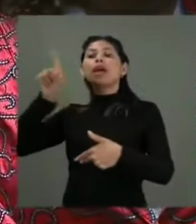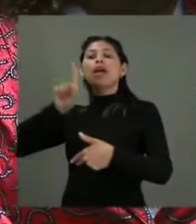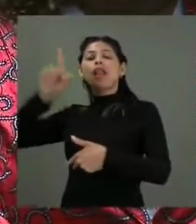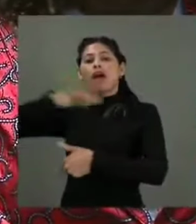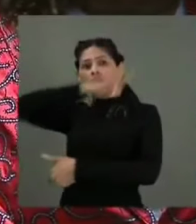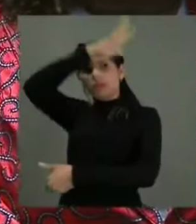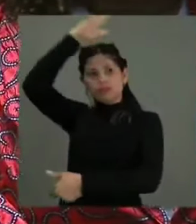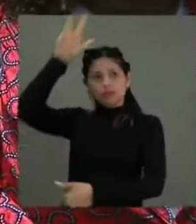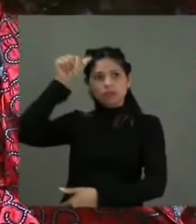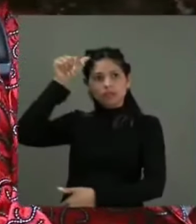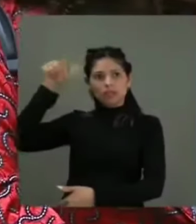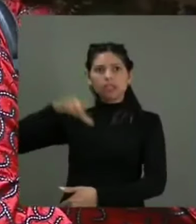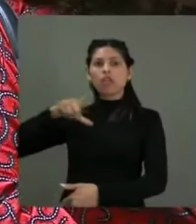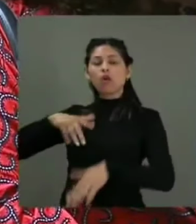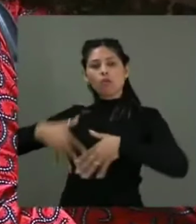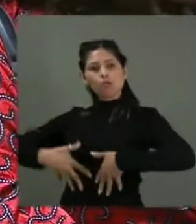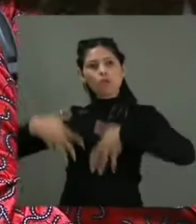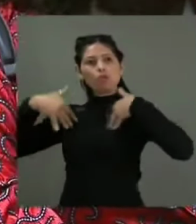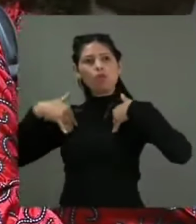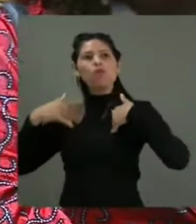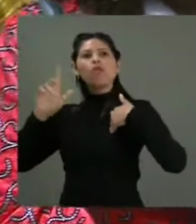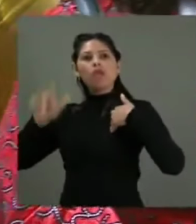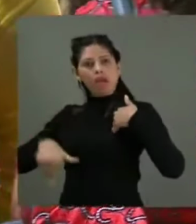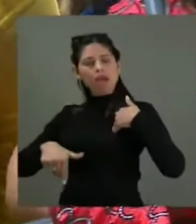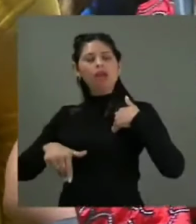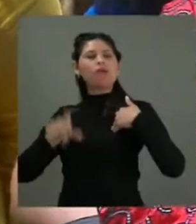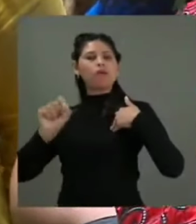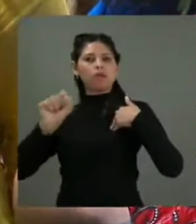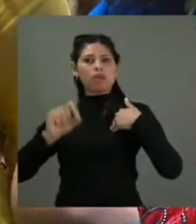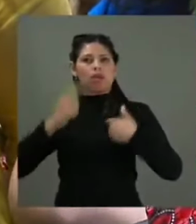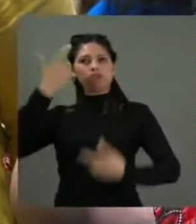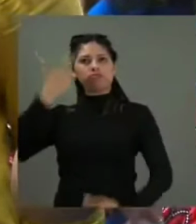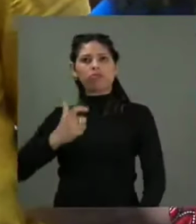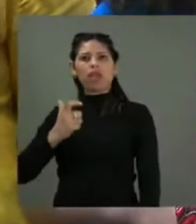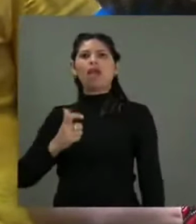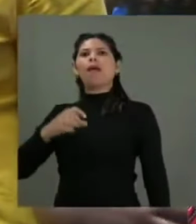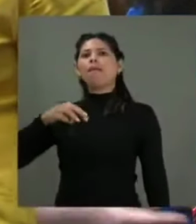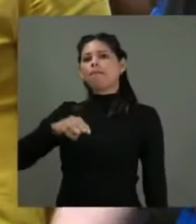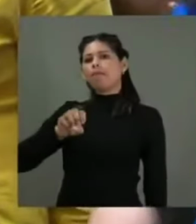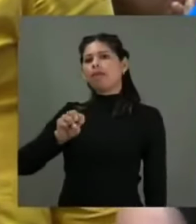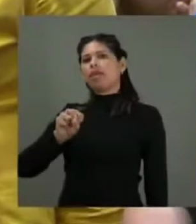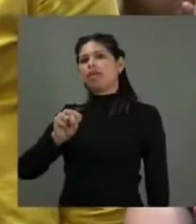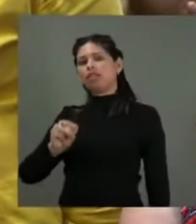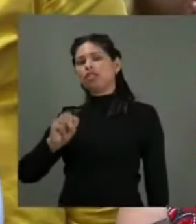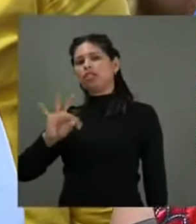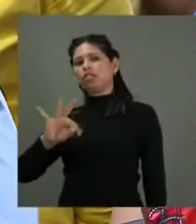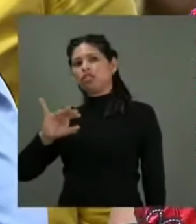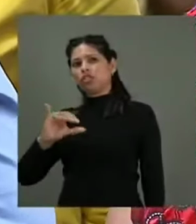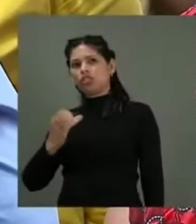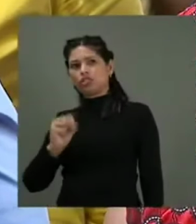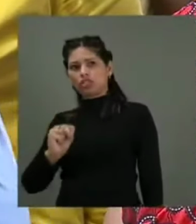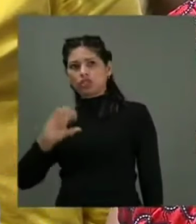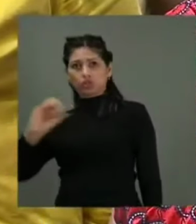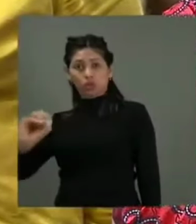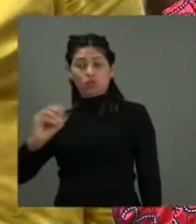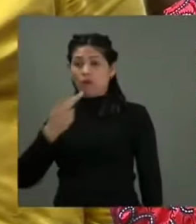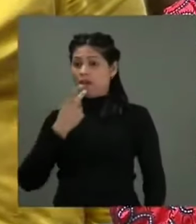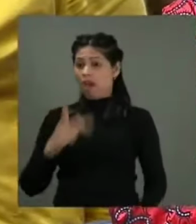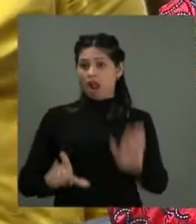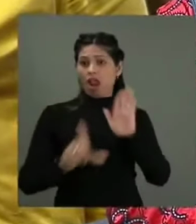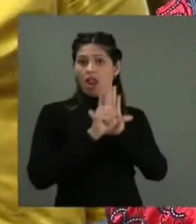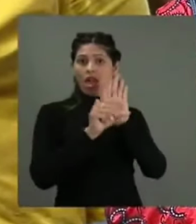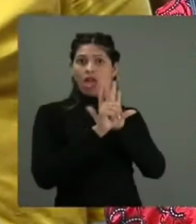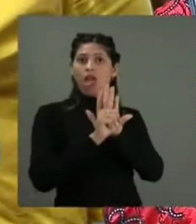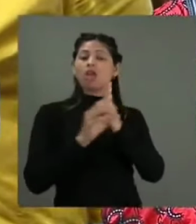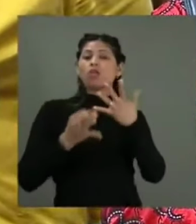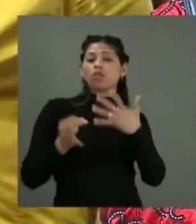se orgulha de ser mestiço. Essa lei da cota não fala em mestiço. Eles não existem.